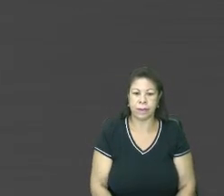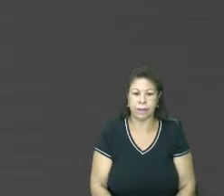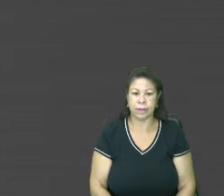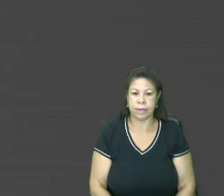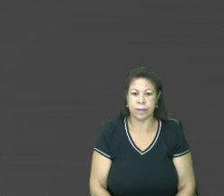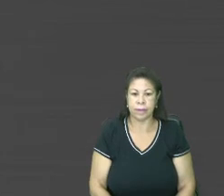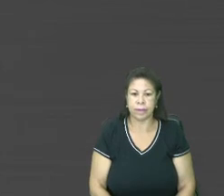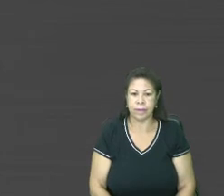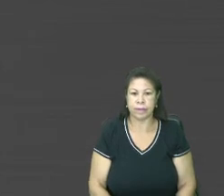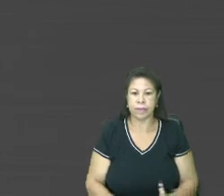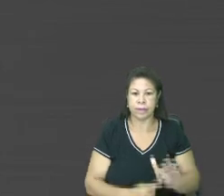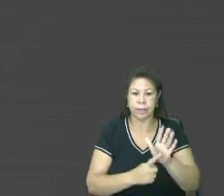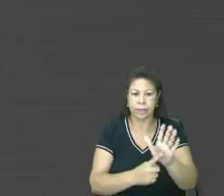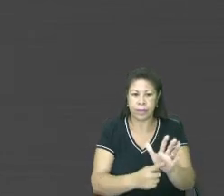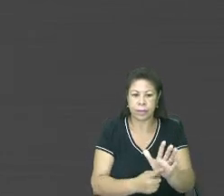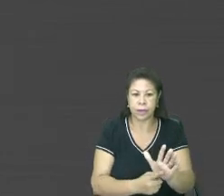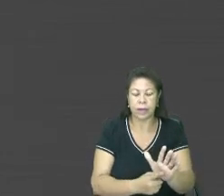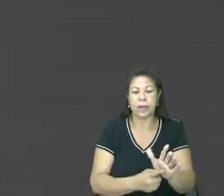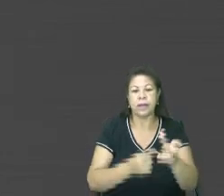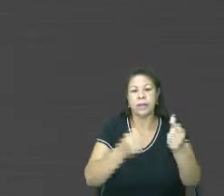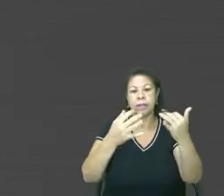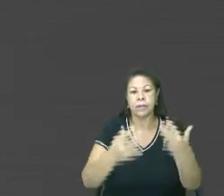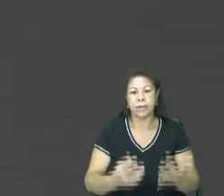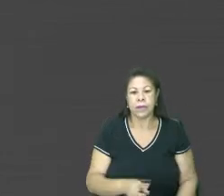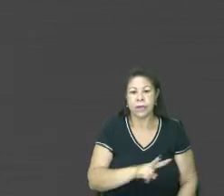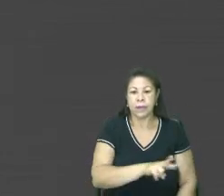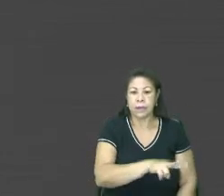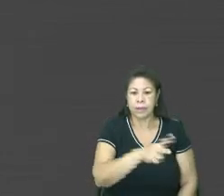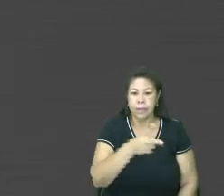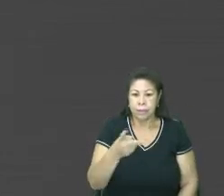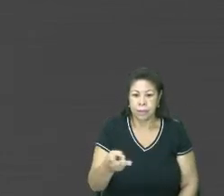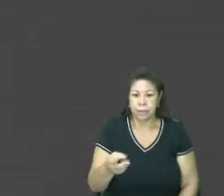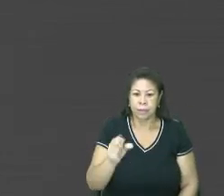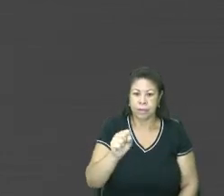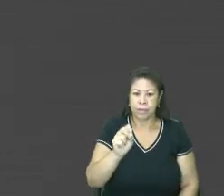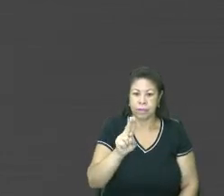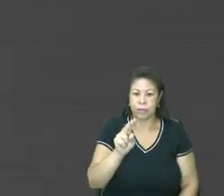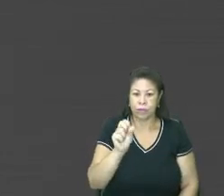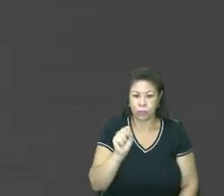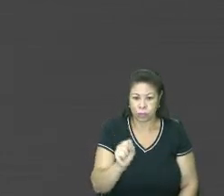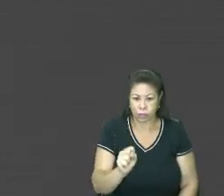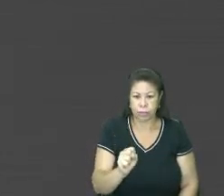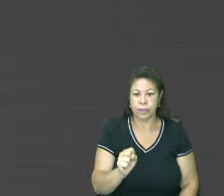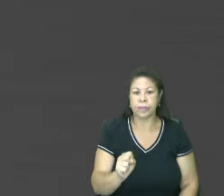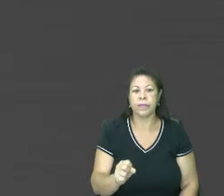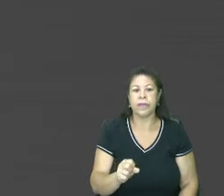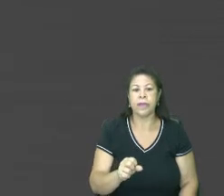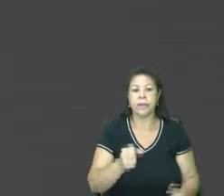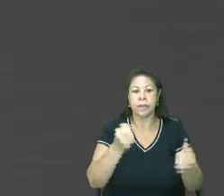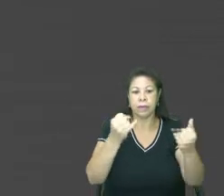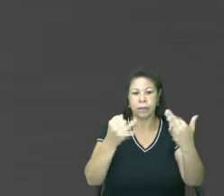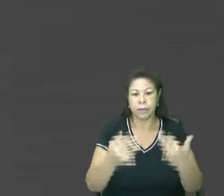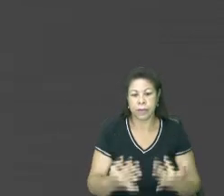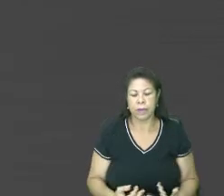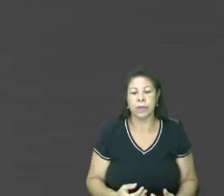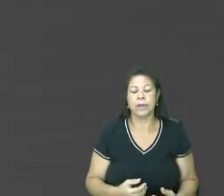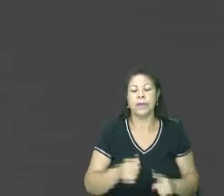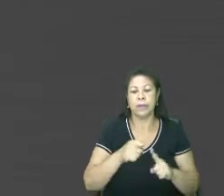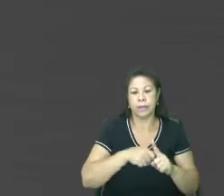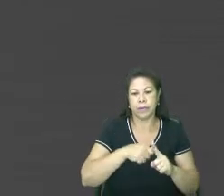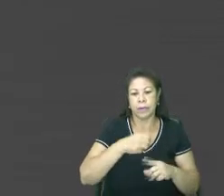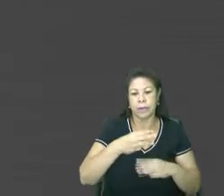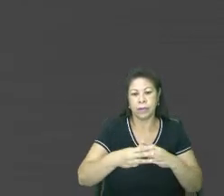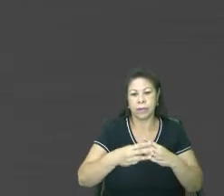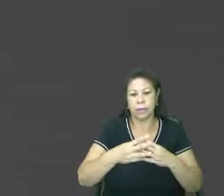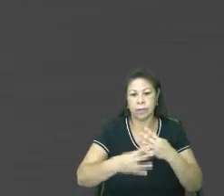Aqui as principais receitas e transferências do SUS. A gente também trouxe os 3 quadrimestres para fazer o